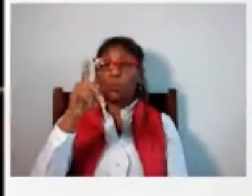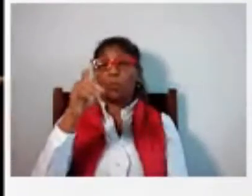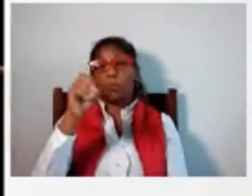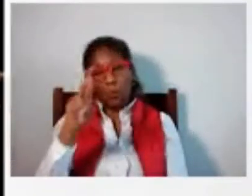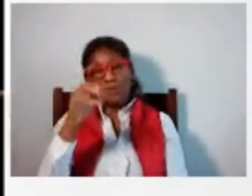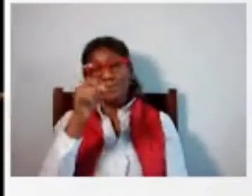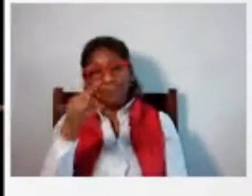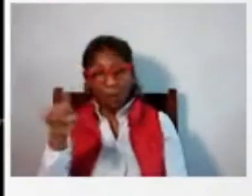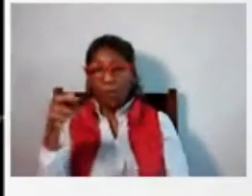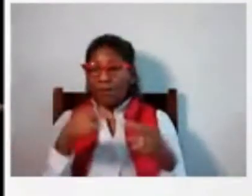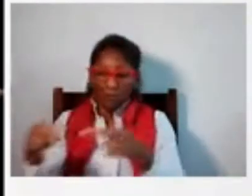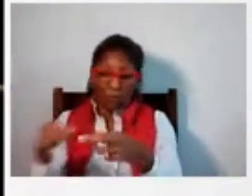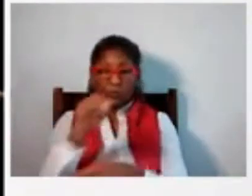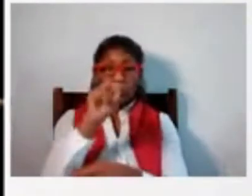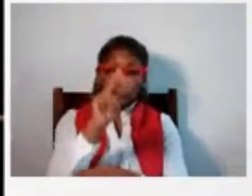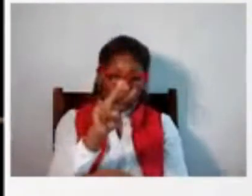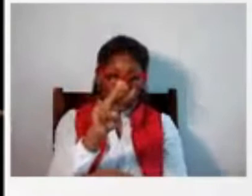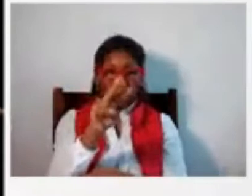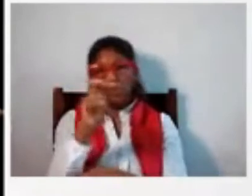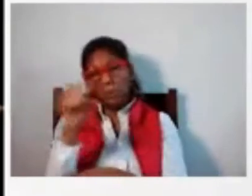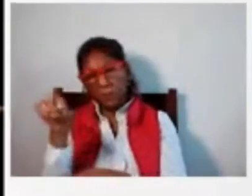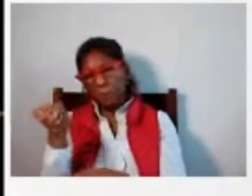que tem cerca de 280 mil habitantes,